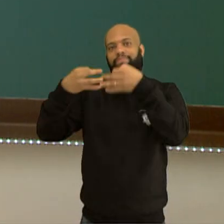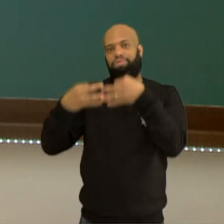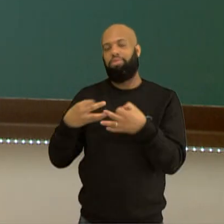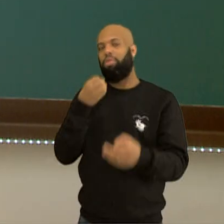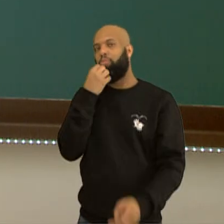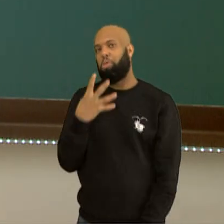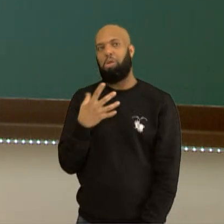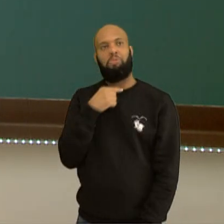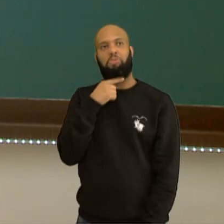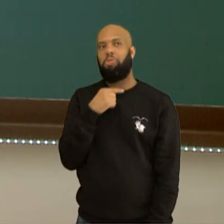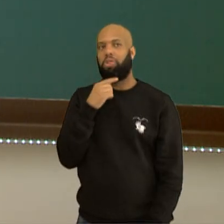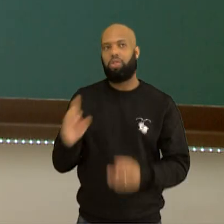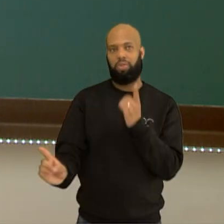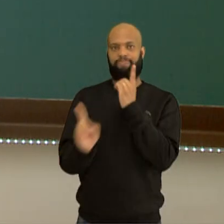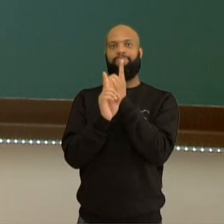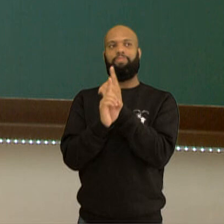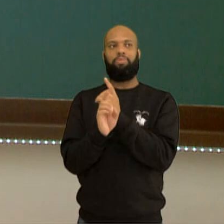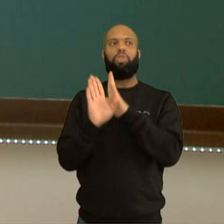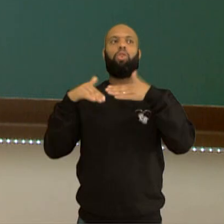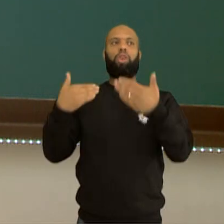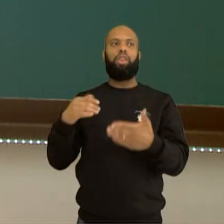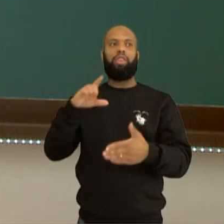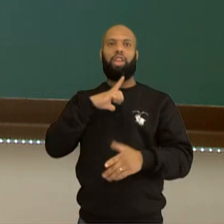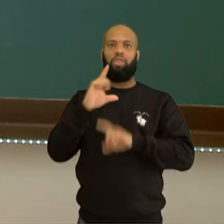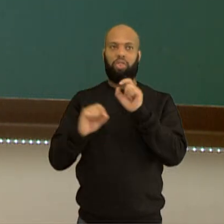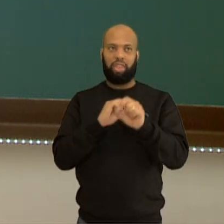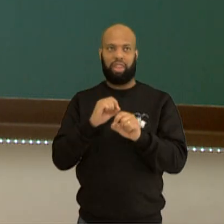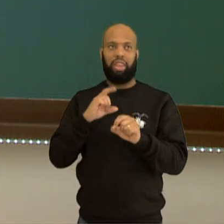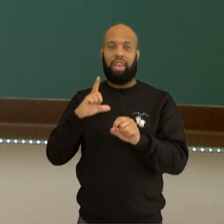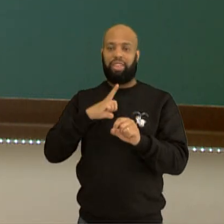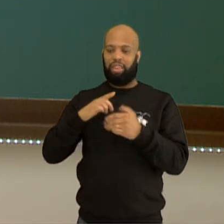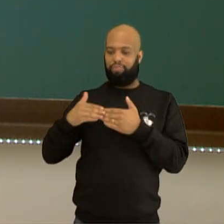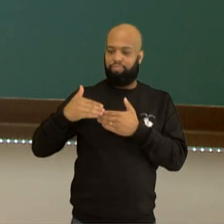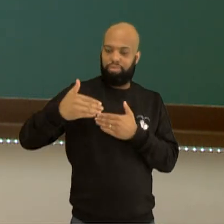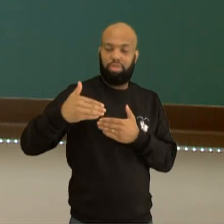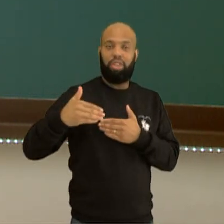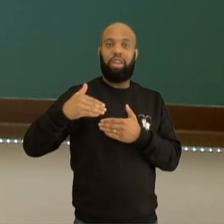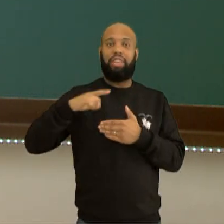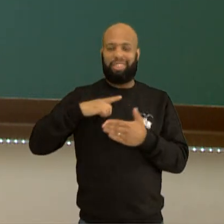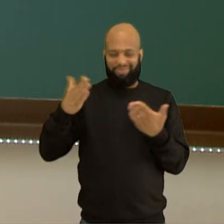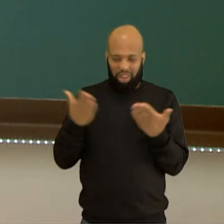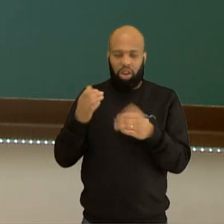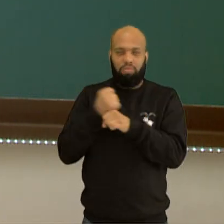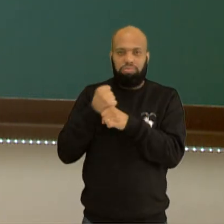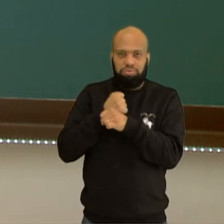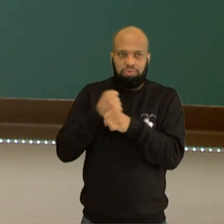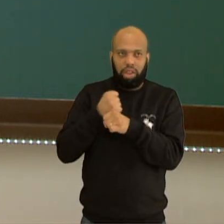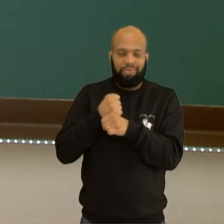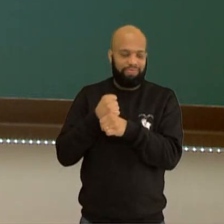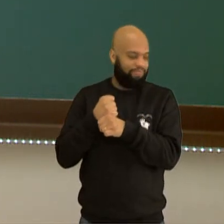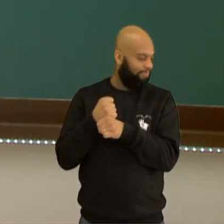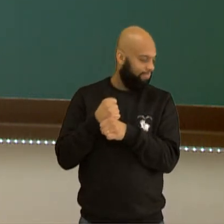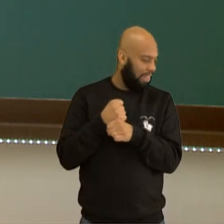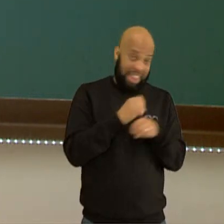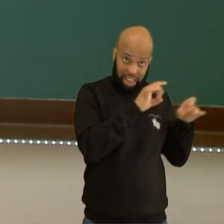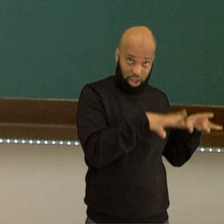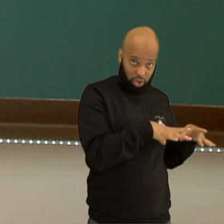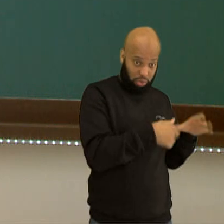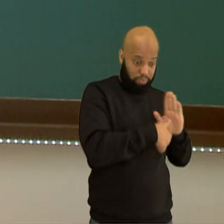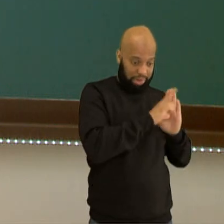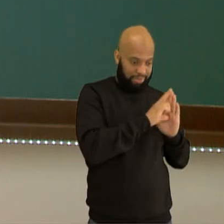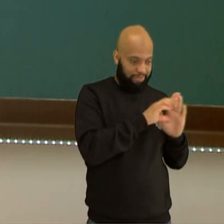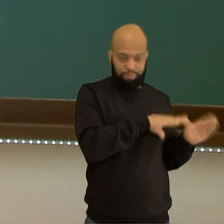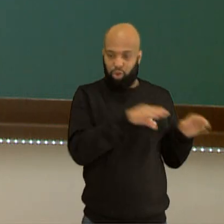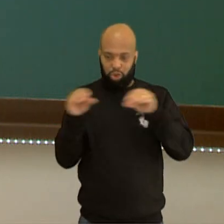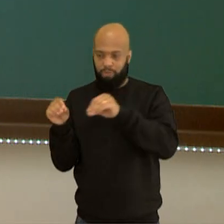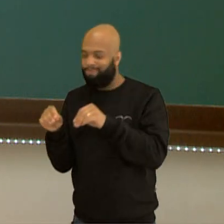que iam encontrar. Então, de um ponto em diante, nos últimos anos, a gente tem o quê? Uma mudança. As pessoas que moram